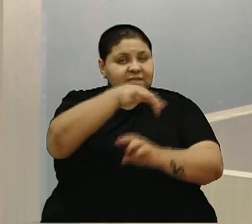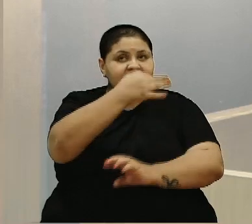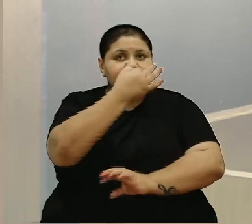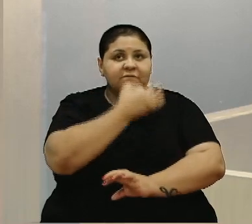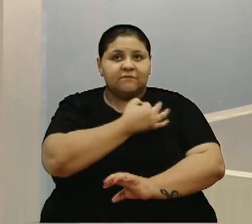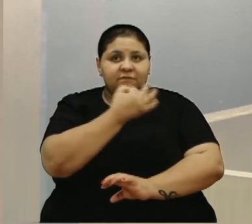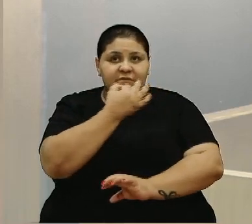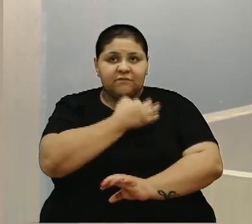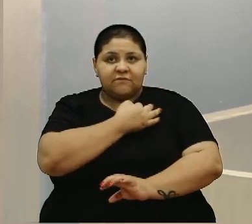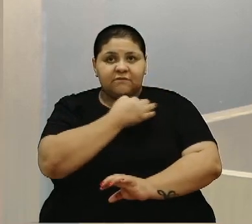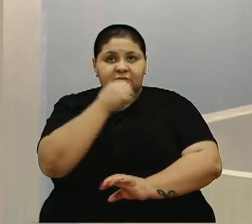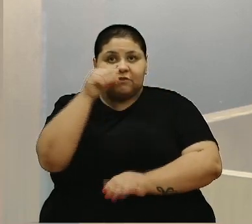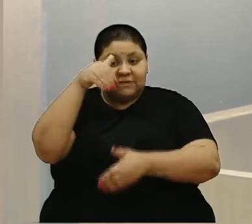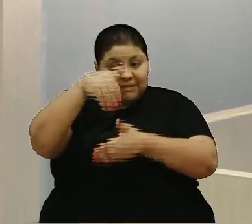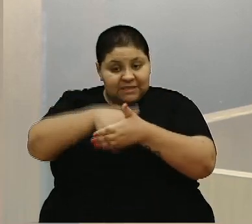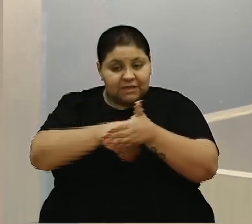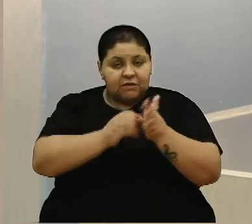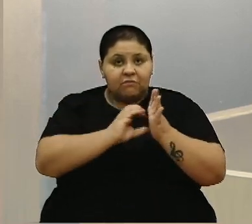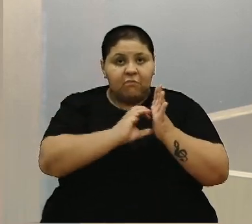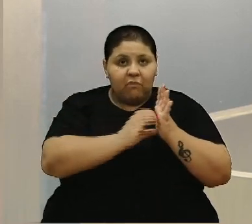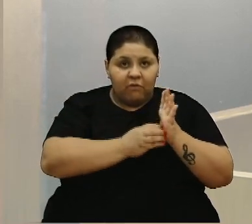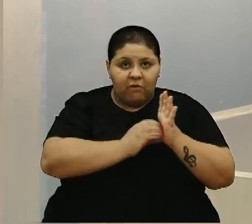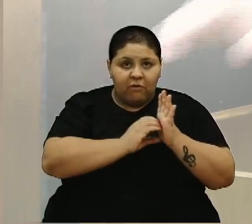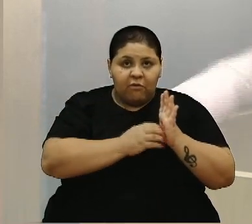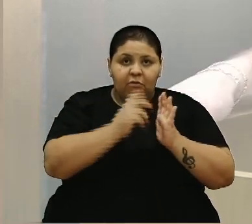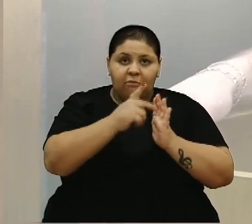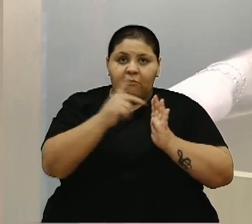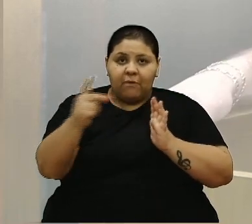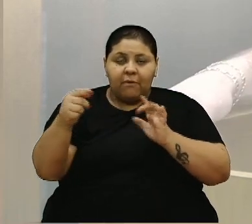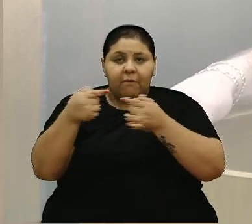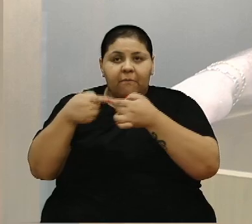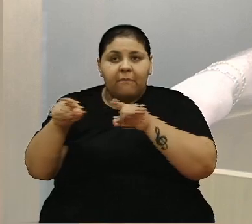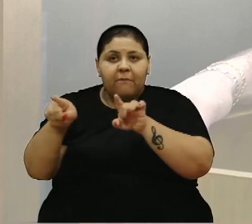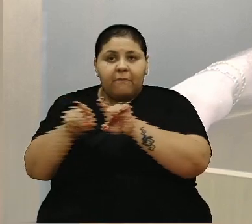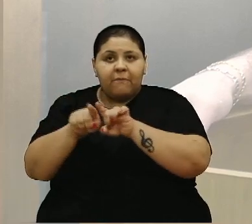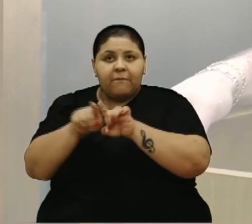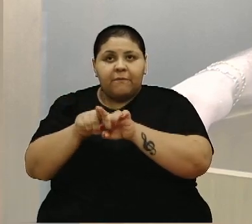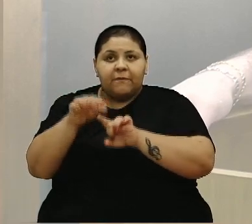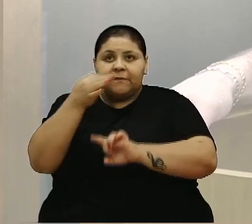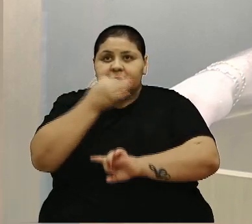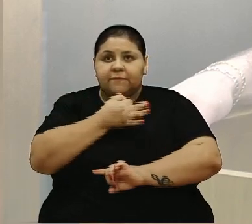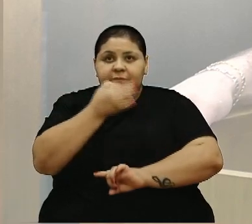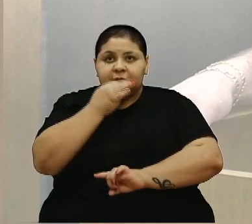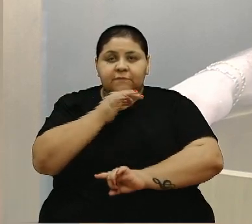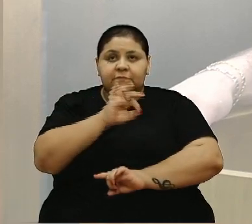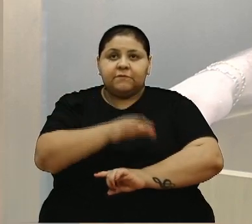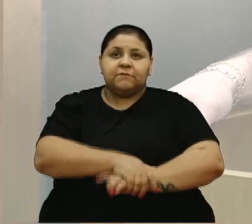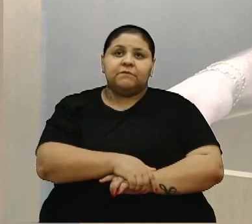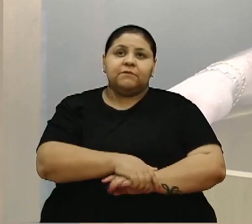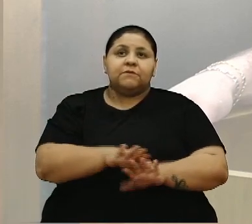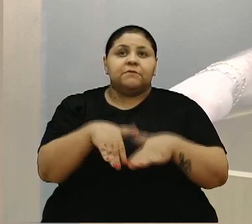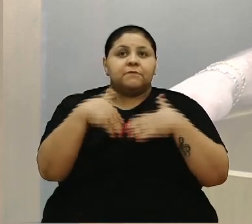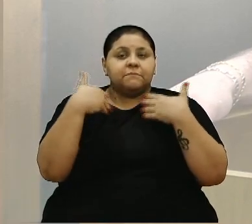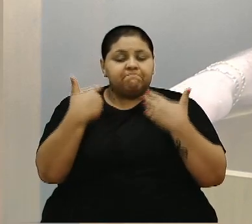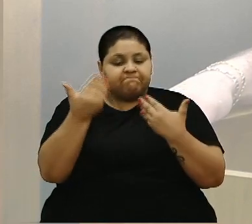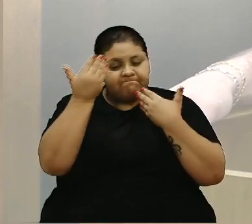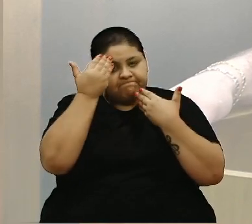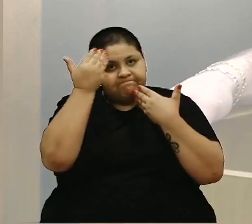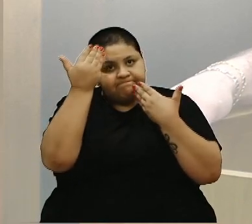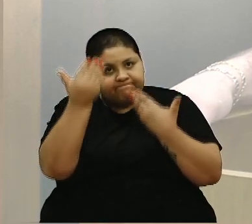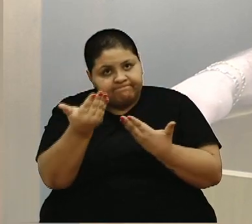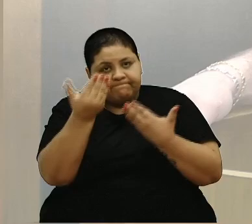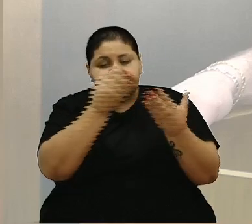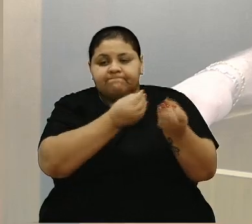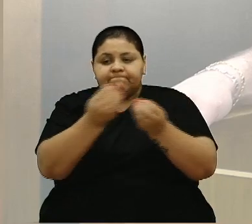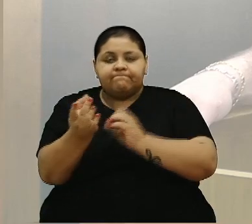em especial no nosso partido, no Partido Progressista, mas também no município de Caxias do Sul. Então, quero aqui agradecer